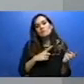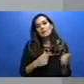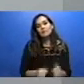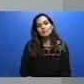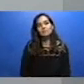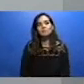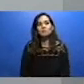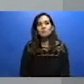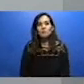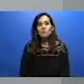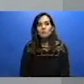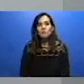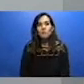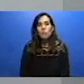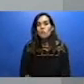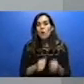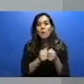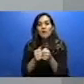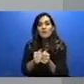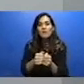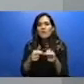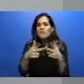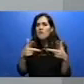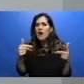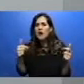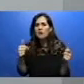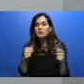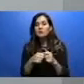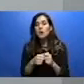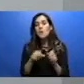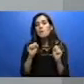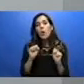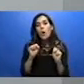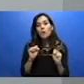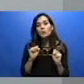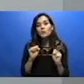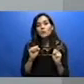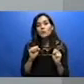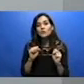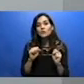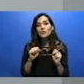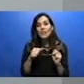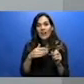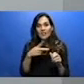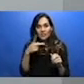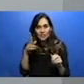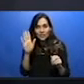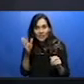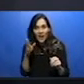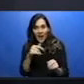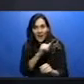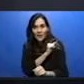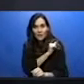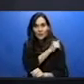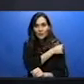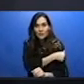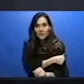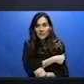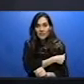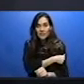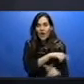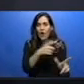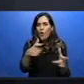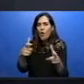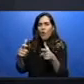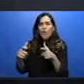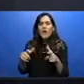roteiro de viagem, para isso ler vários guias. Então, imagina uma viagem ao Rio de Janeiro. Vocês já pensaram numa viagem do Rio de Janeiro? Que lugares